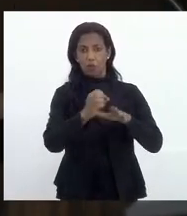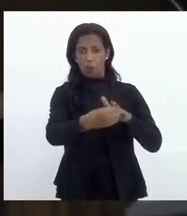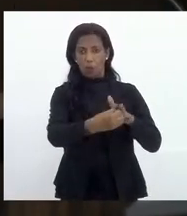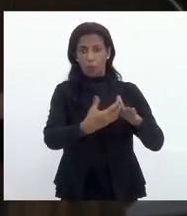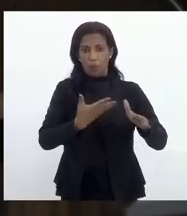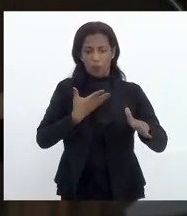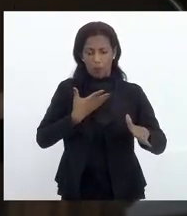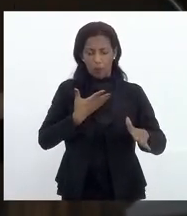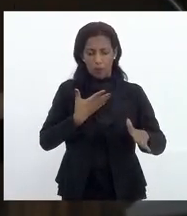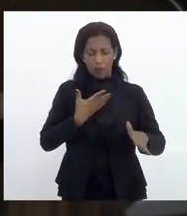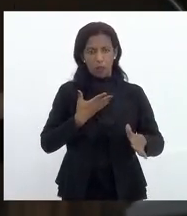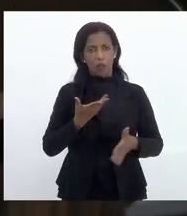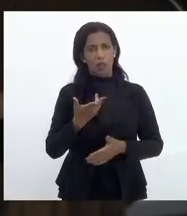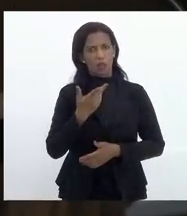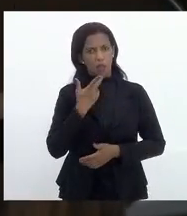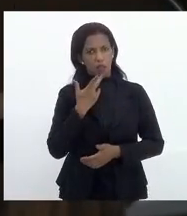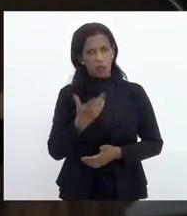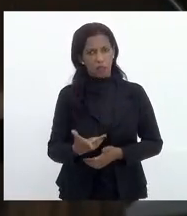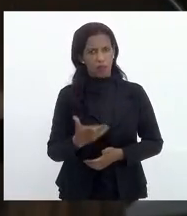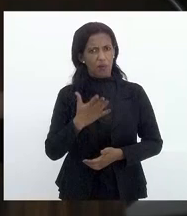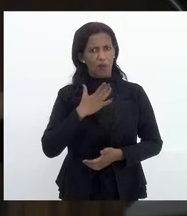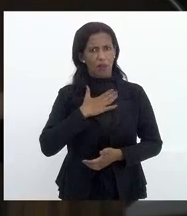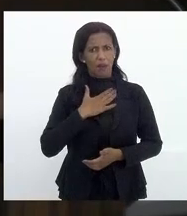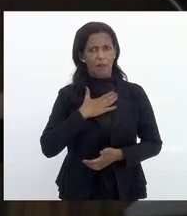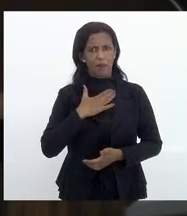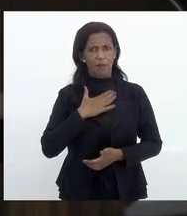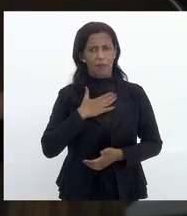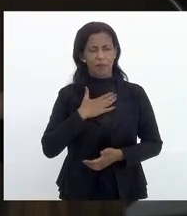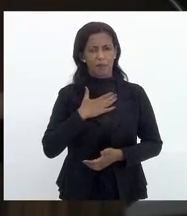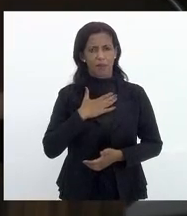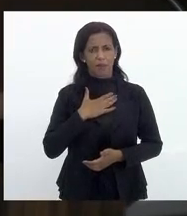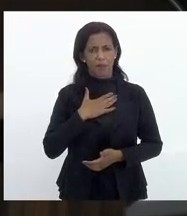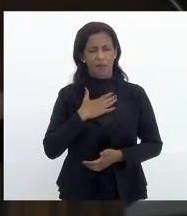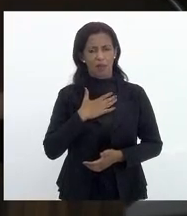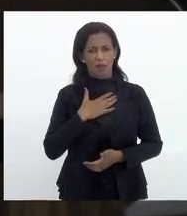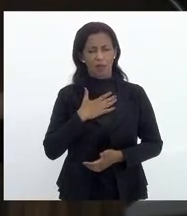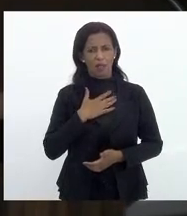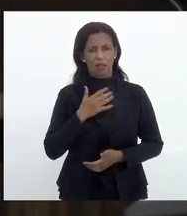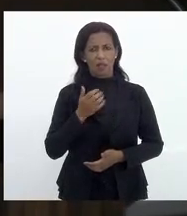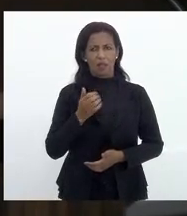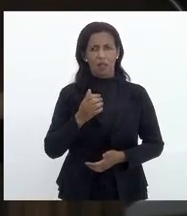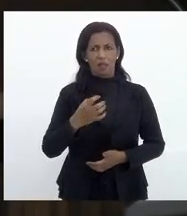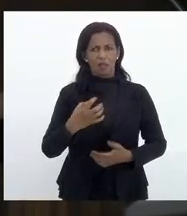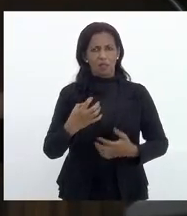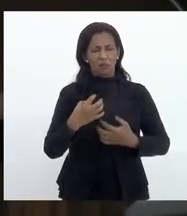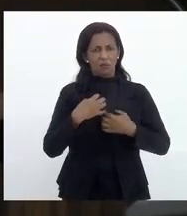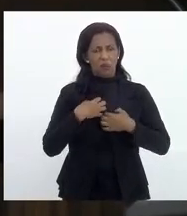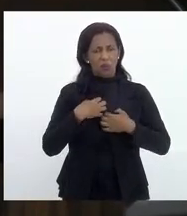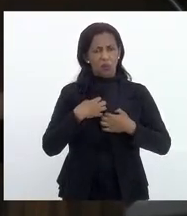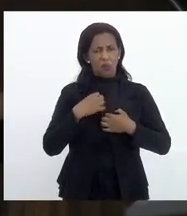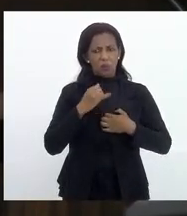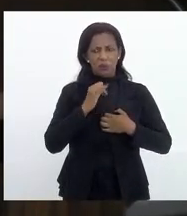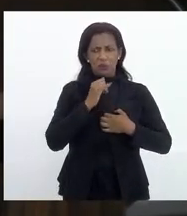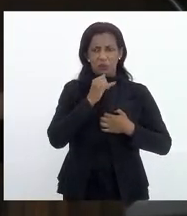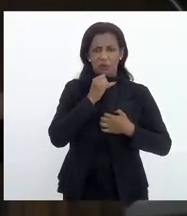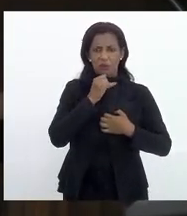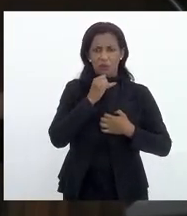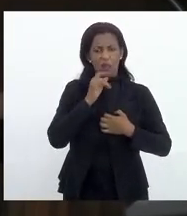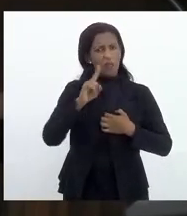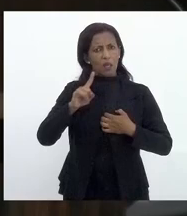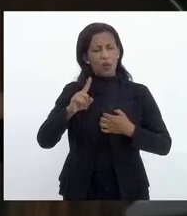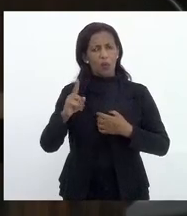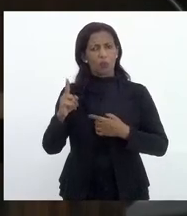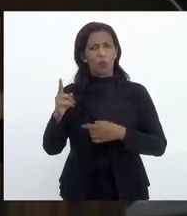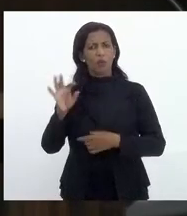e quero registrar aqui a minha indignação não por ter recebido de um companheiro da Polícia Civil